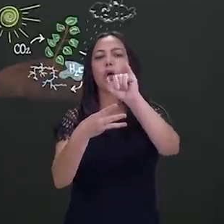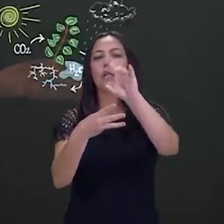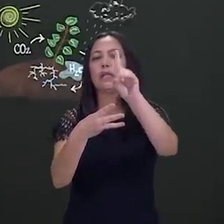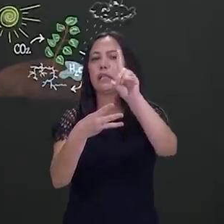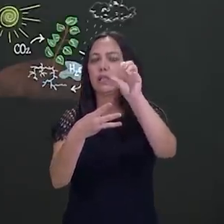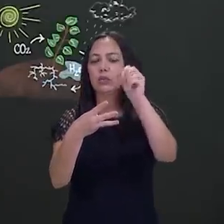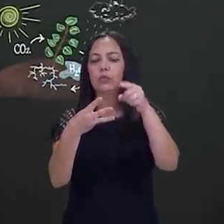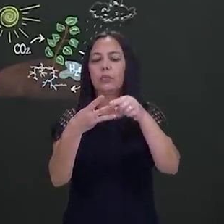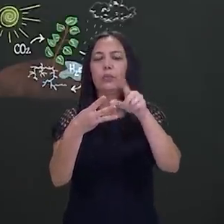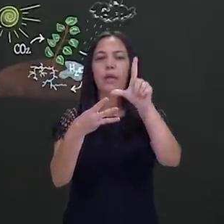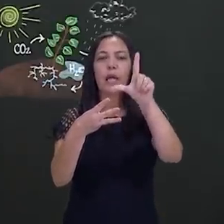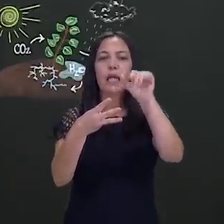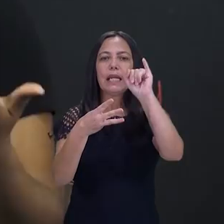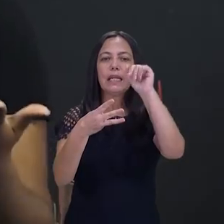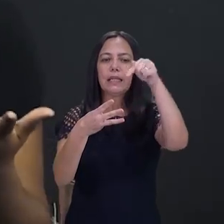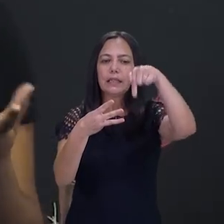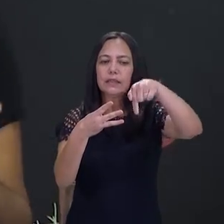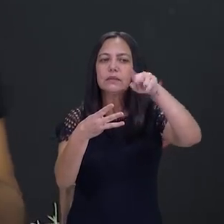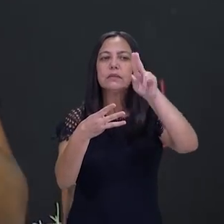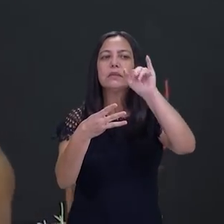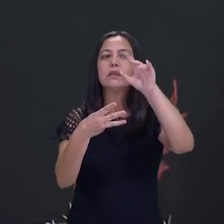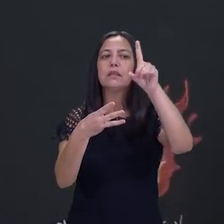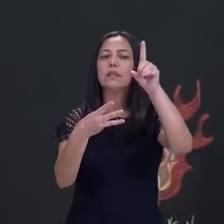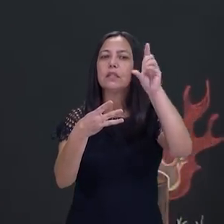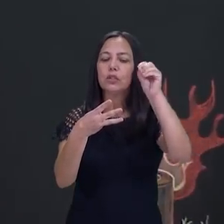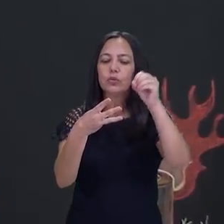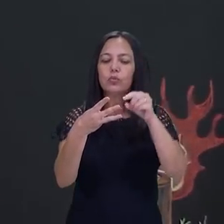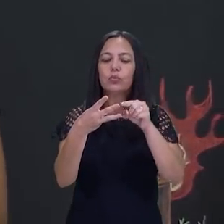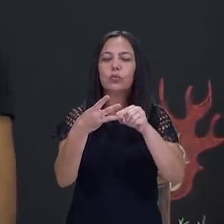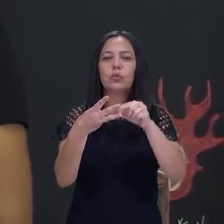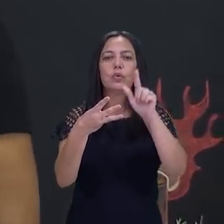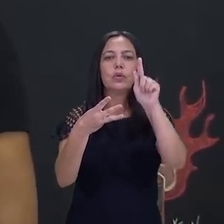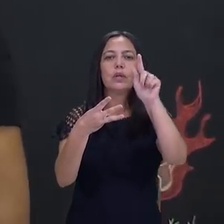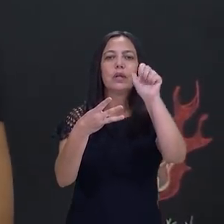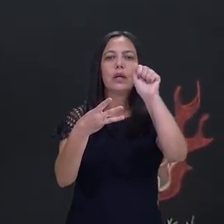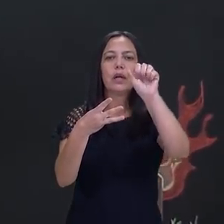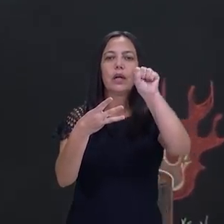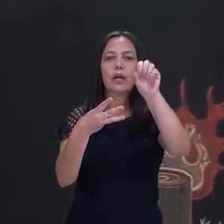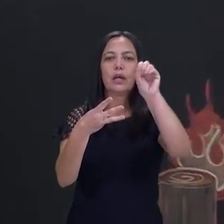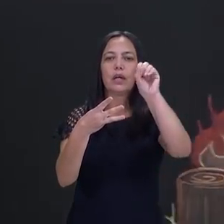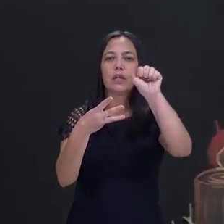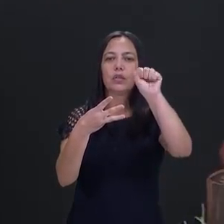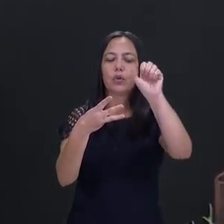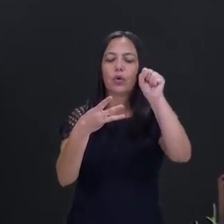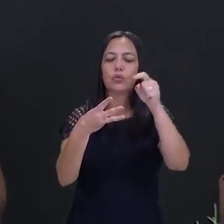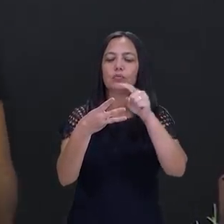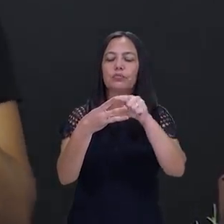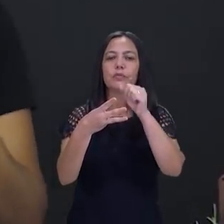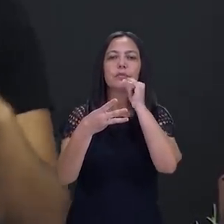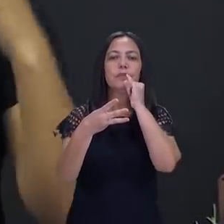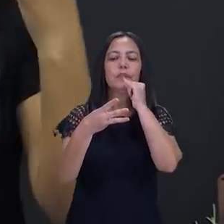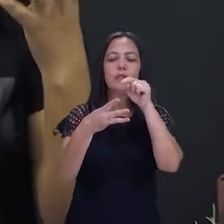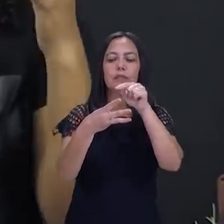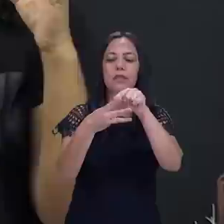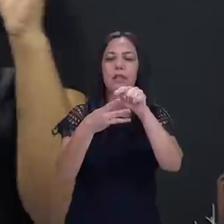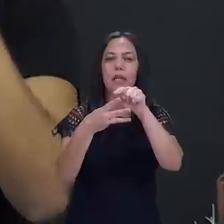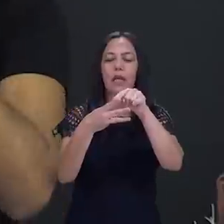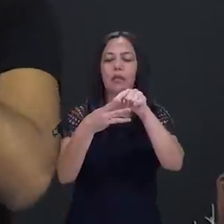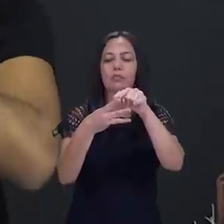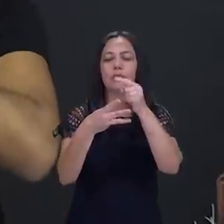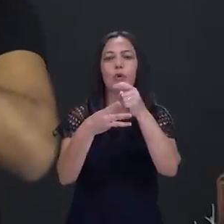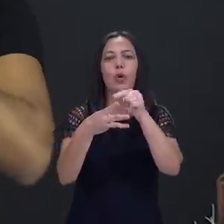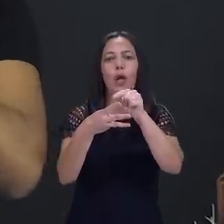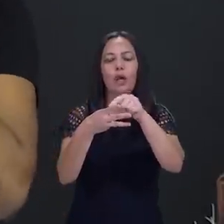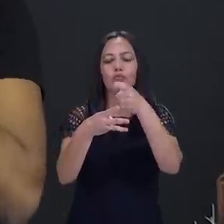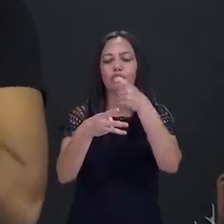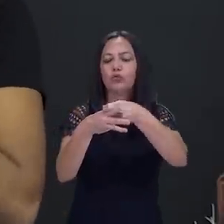Sólido, líquido e gasoso. Quando a gente fala de sólido, eu estou falando de um estado em que as moléculas estão